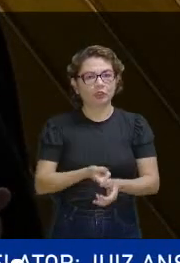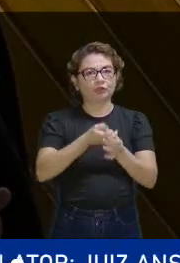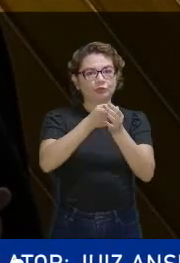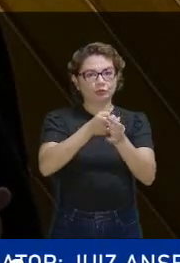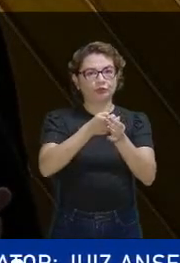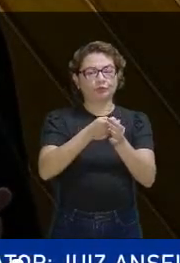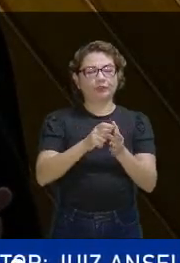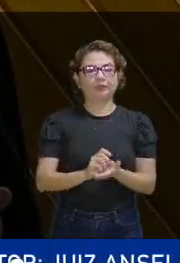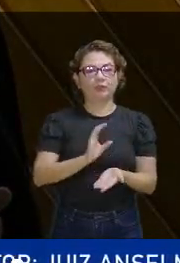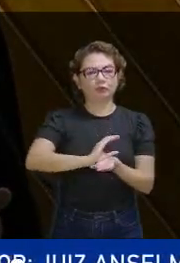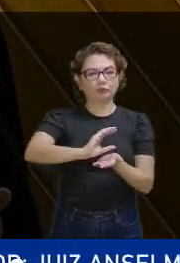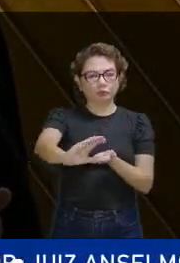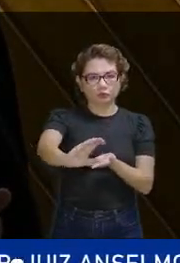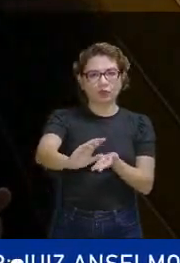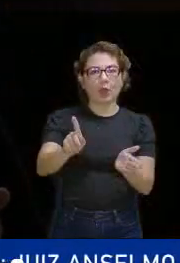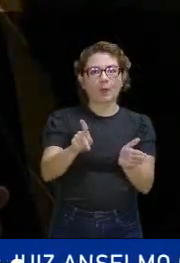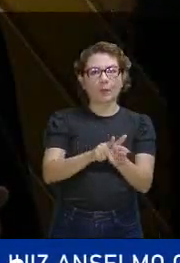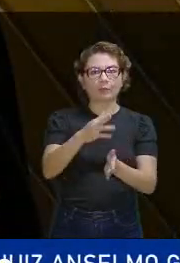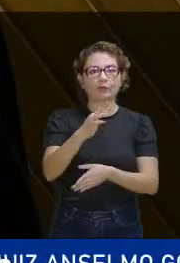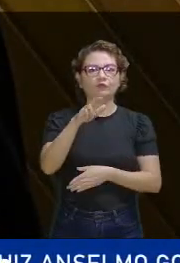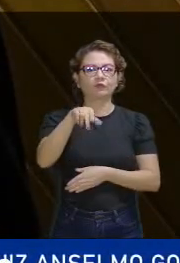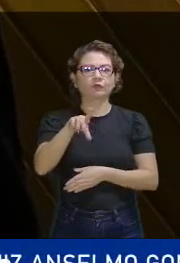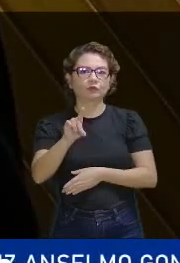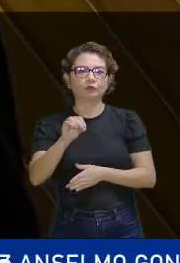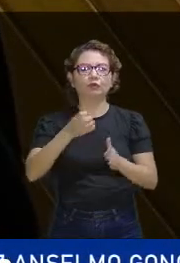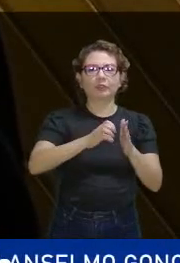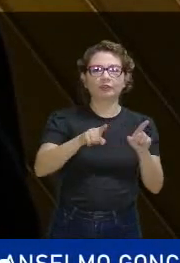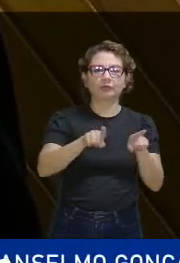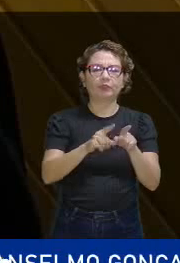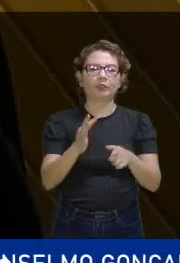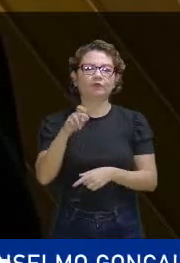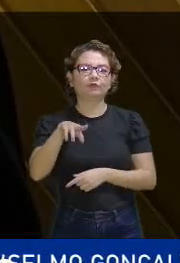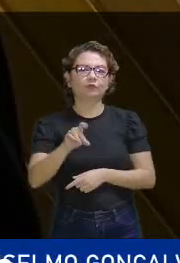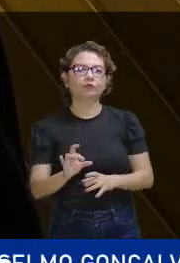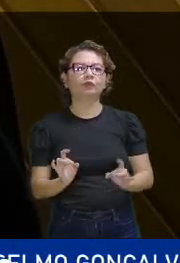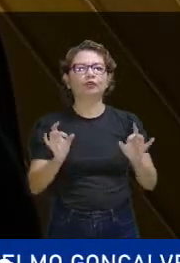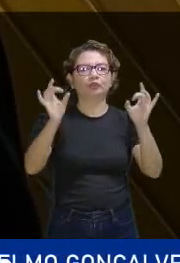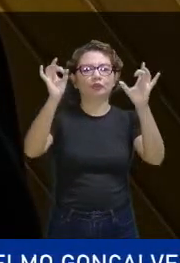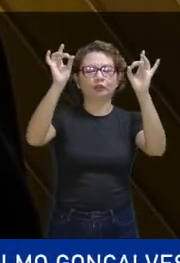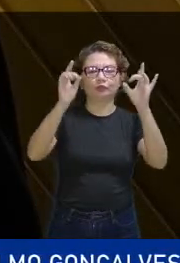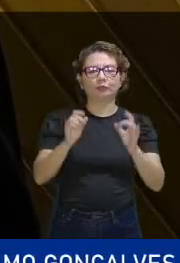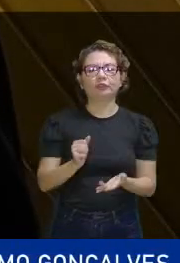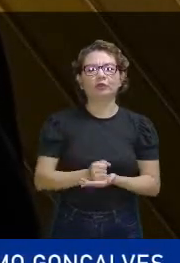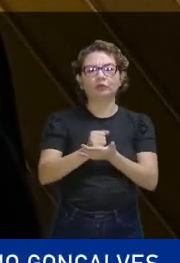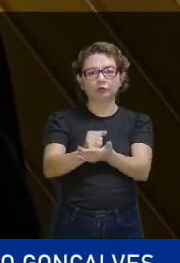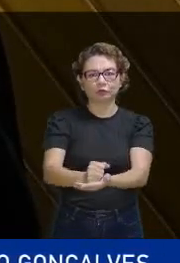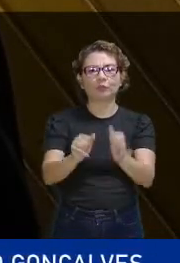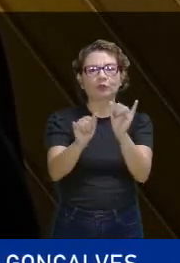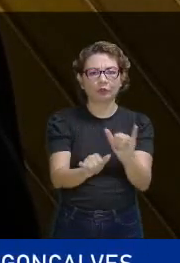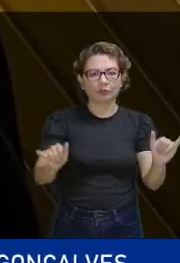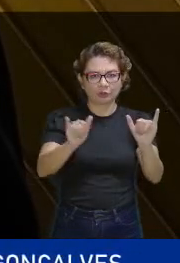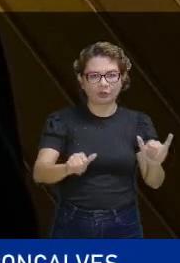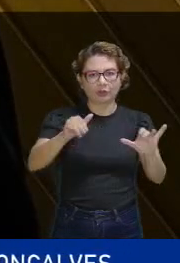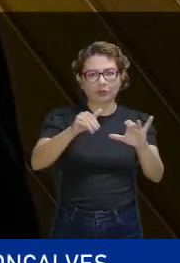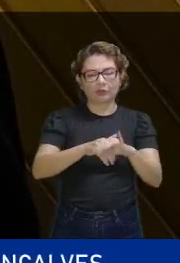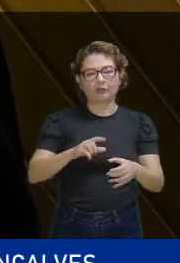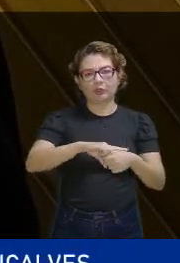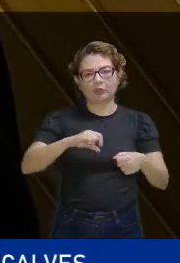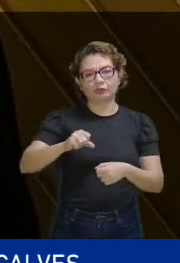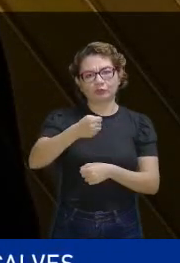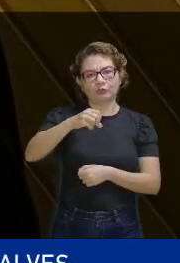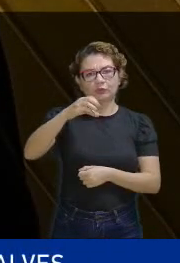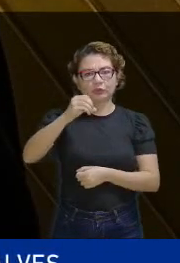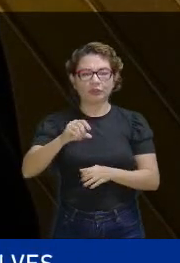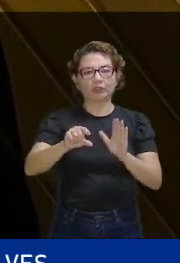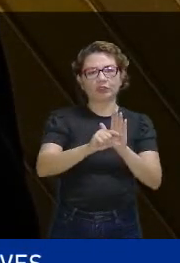do repasse de recursos oriundos do Fundo Partidário e do Fundo Especial de Financiamento de Campanha, nos termos do artigo 80,